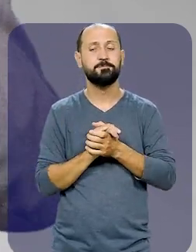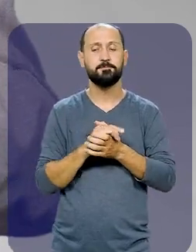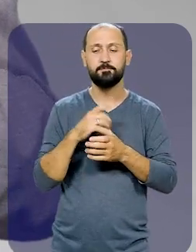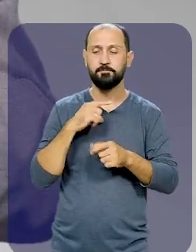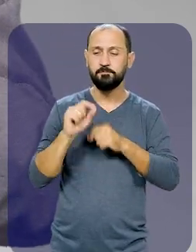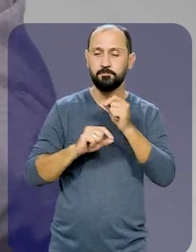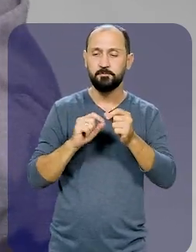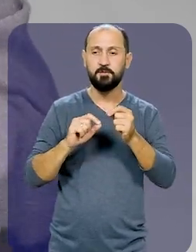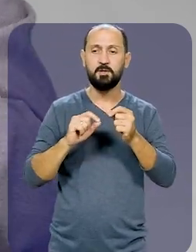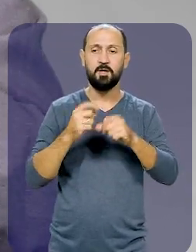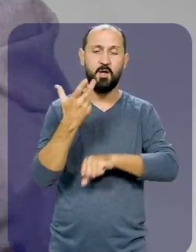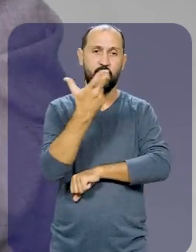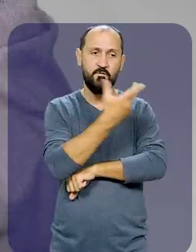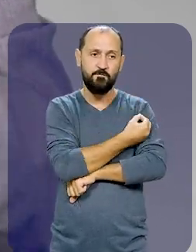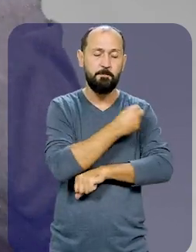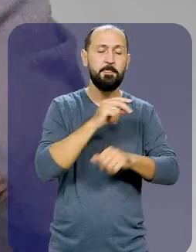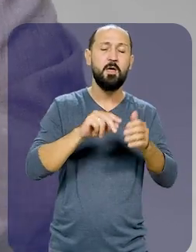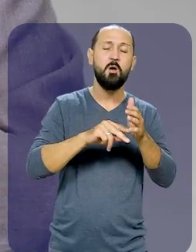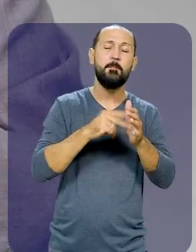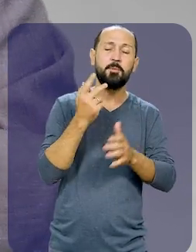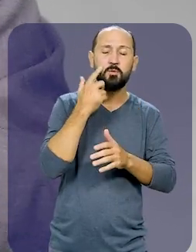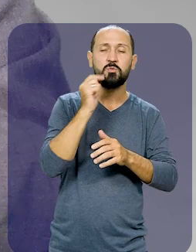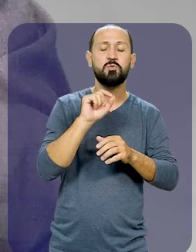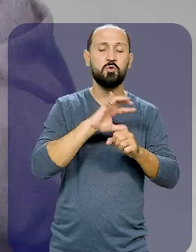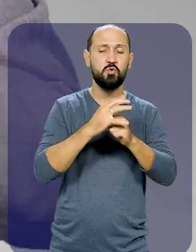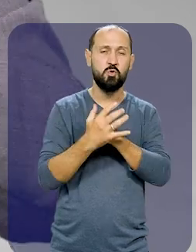a pós-vacina e o